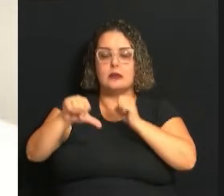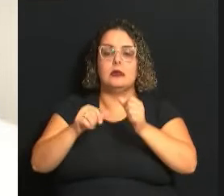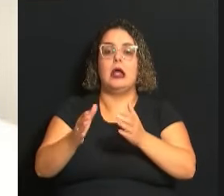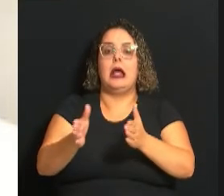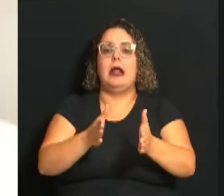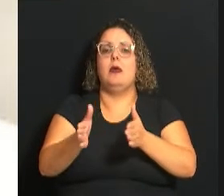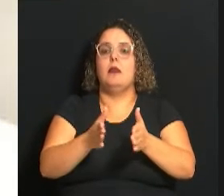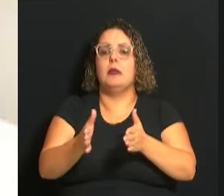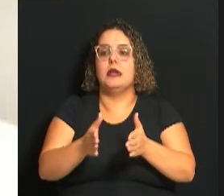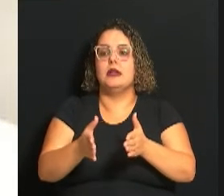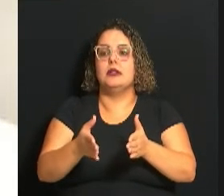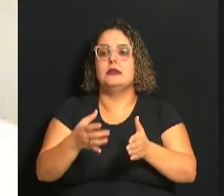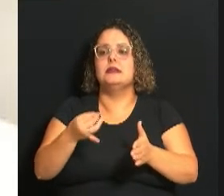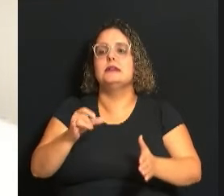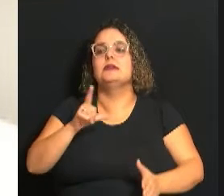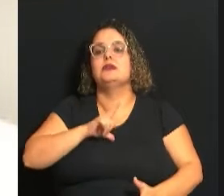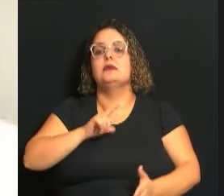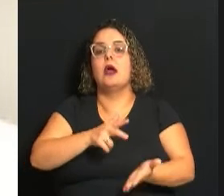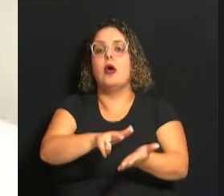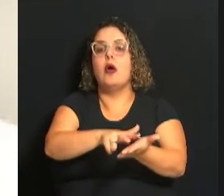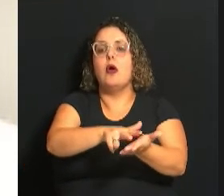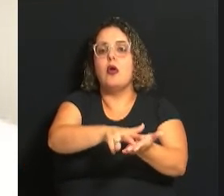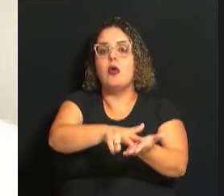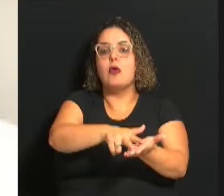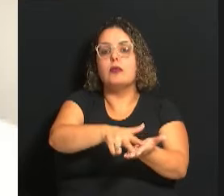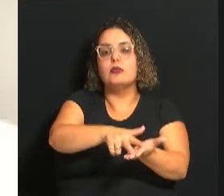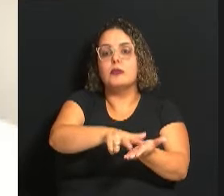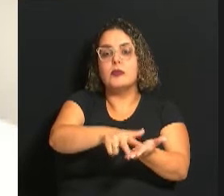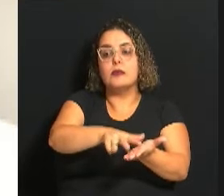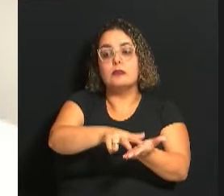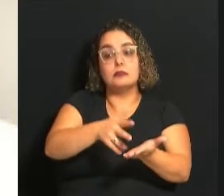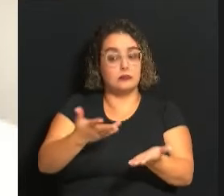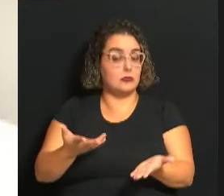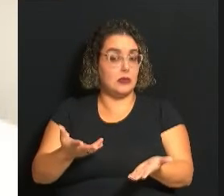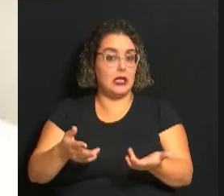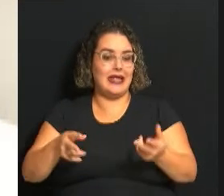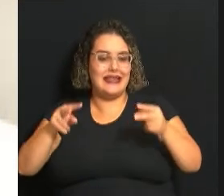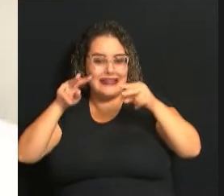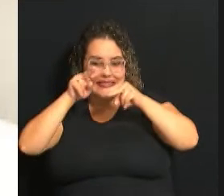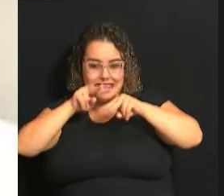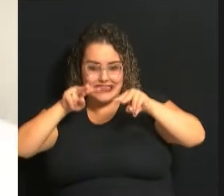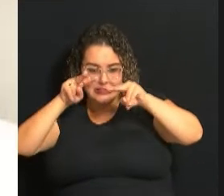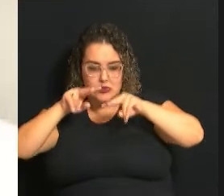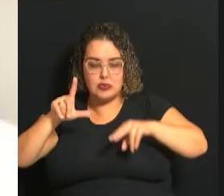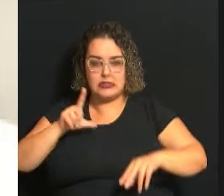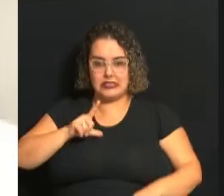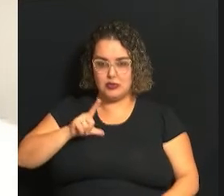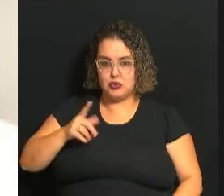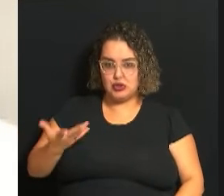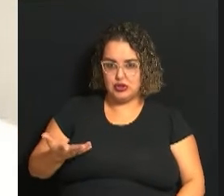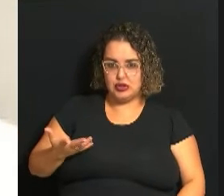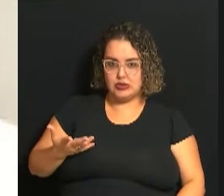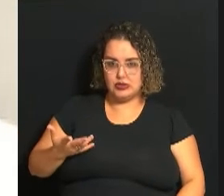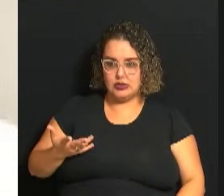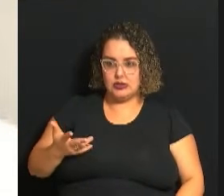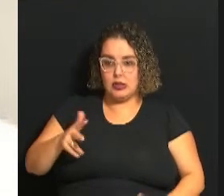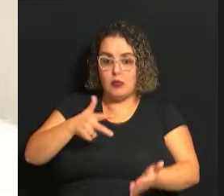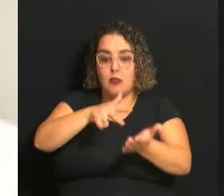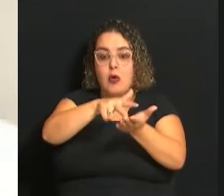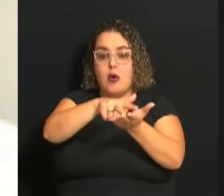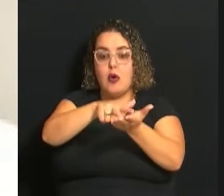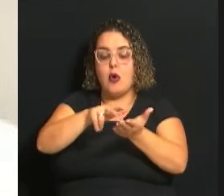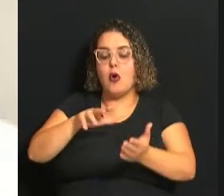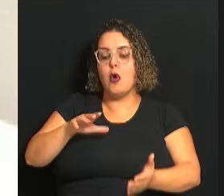momento eu estivesse convulsionando, tá? Então, essas visões que eu tinha eram convulsões, eles chamam de